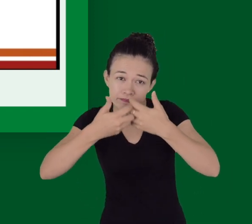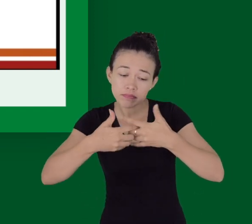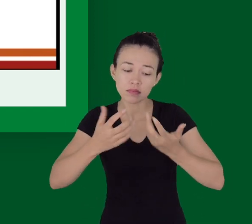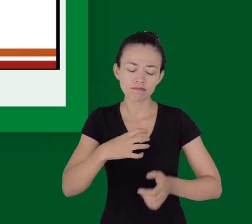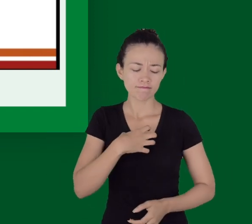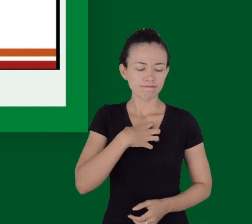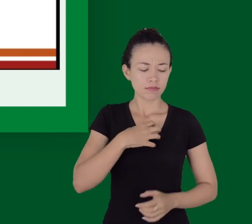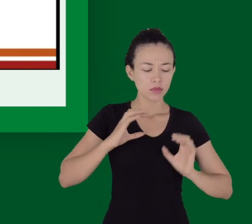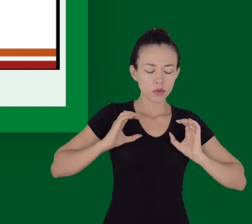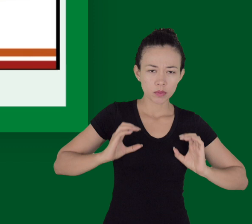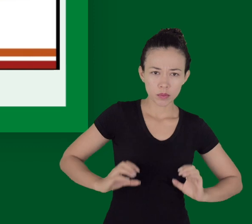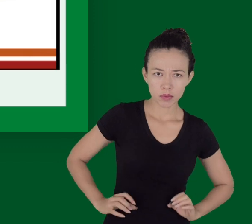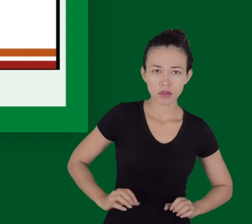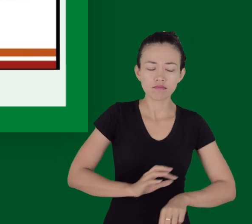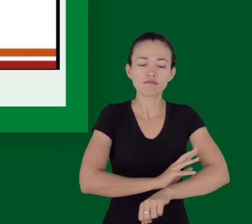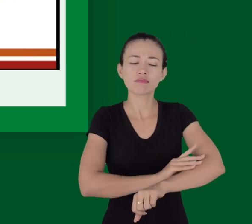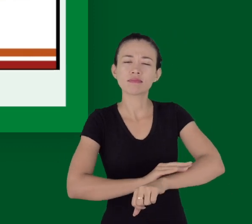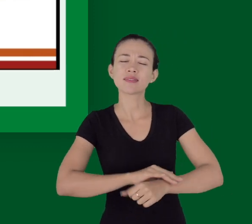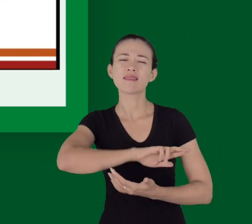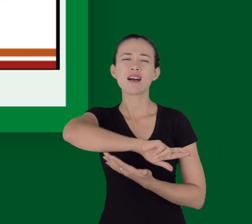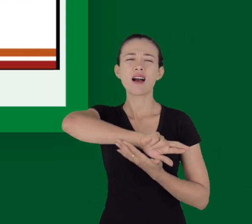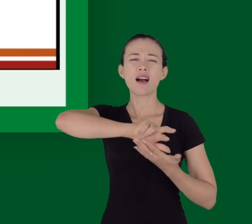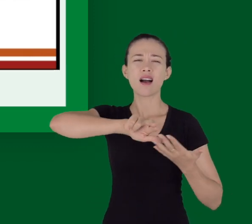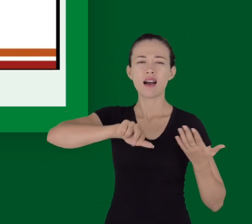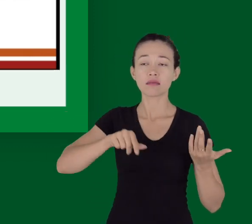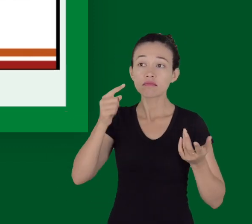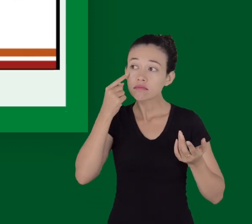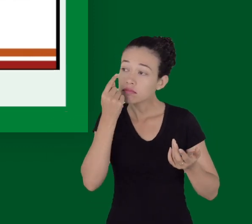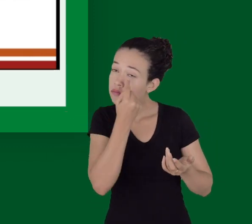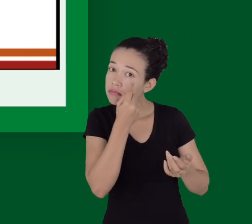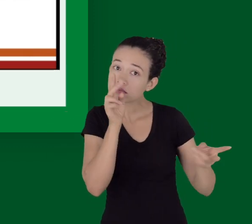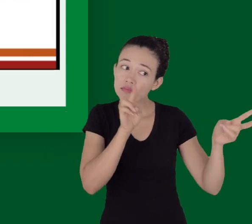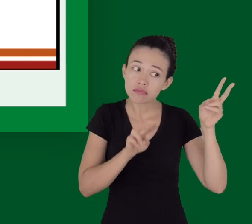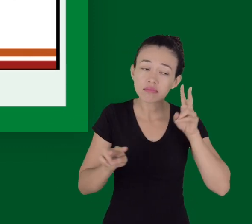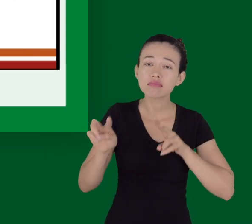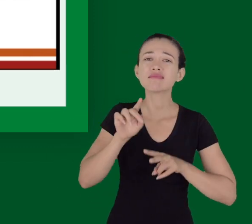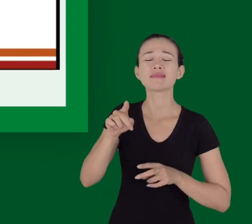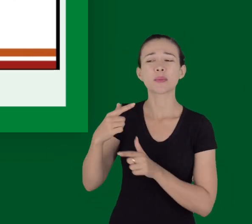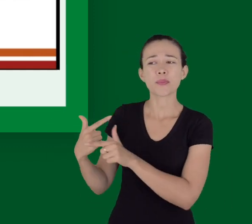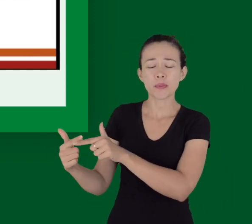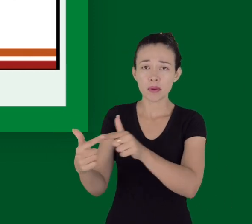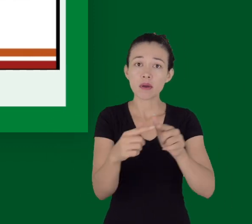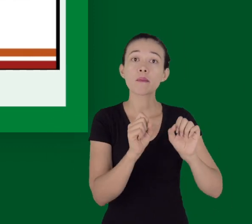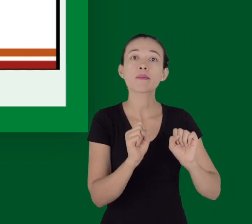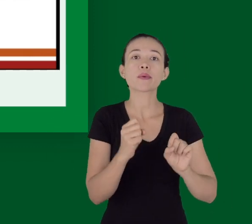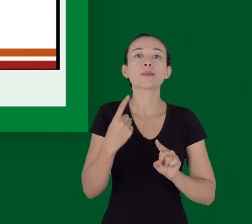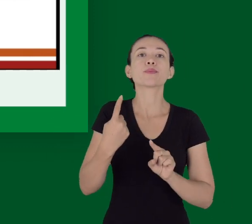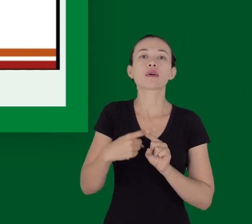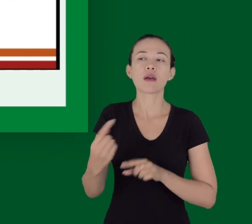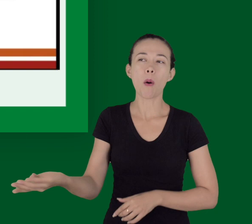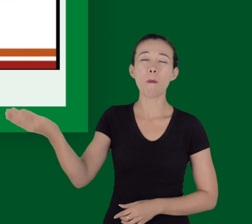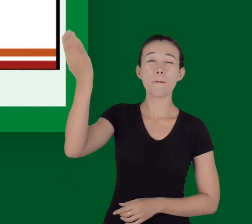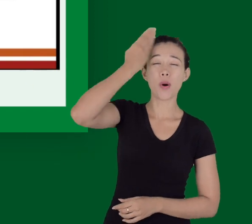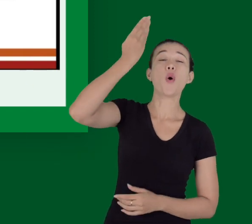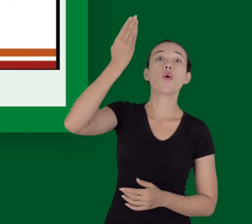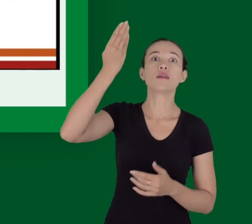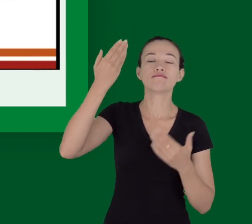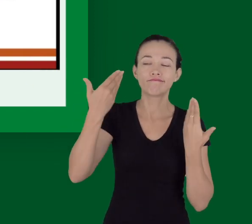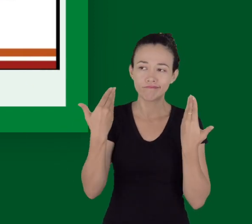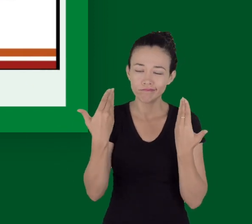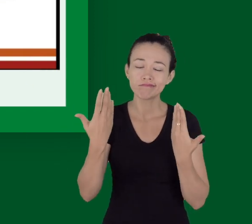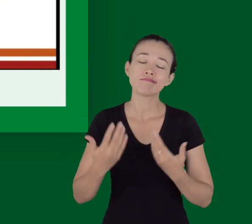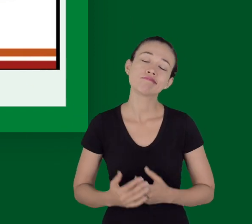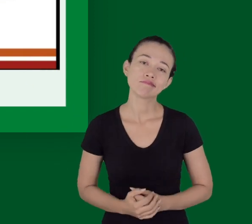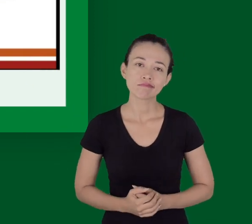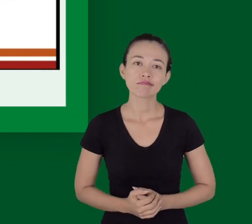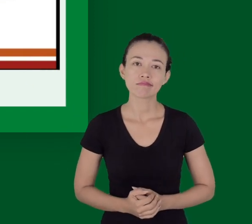região occipital diretamente relacionada à visão, né? E nós temos comprometimentos relacionados a essas áreas